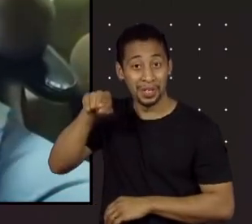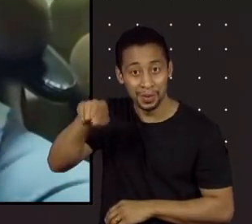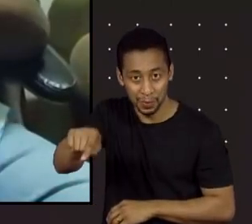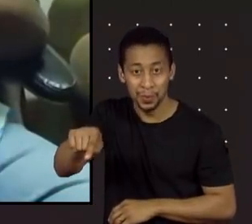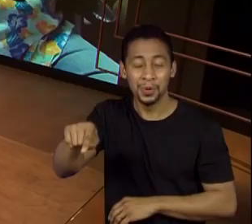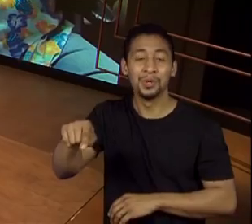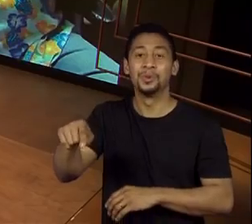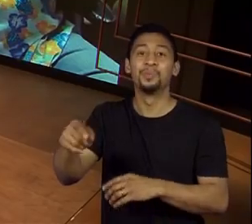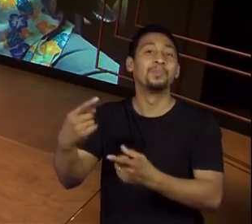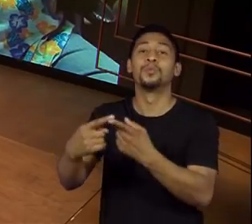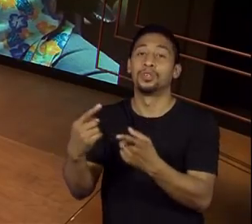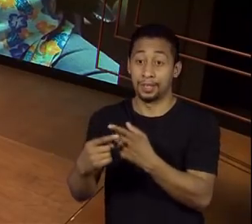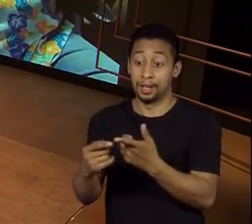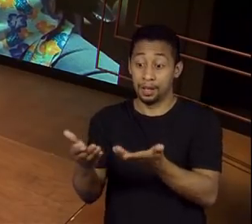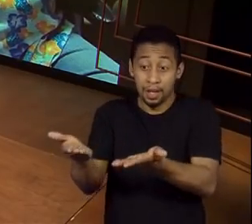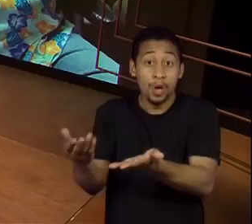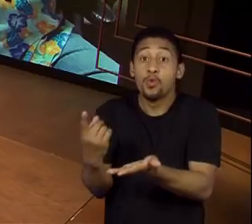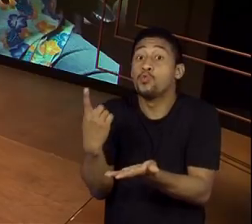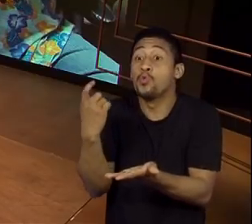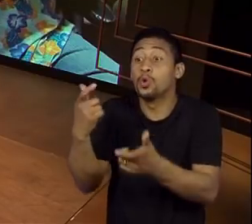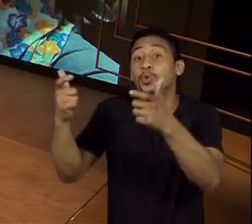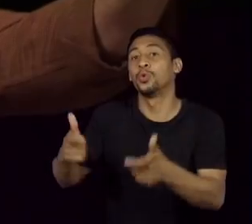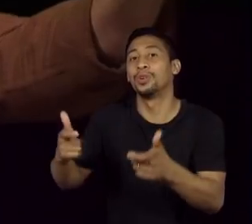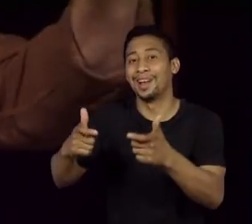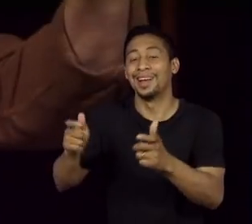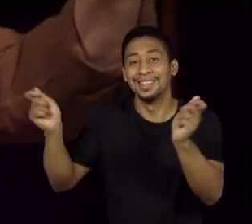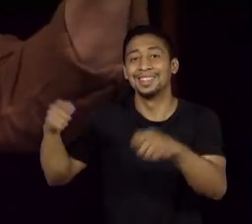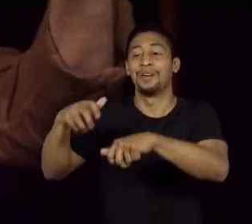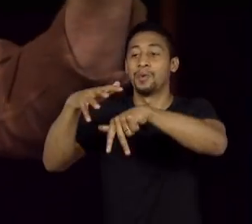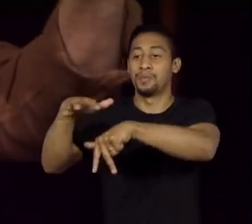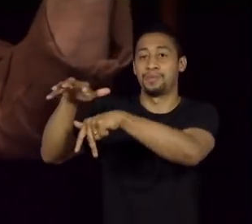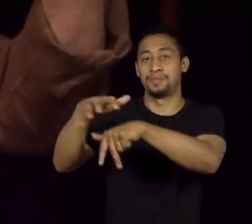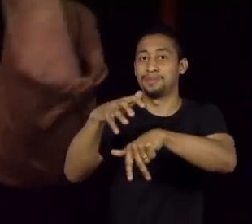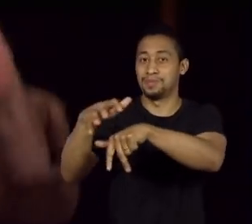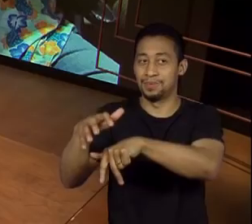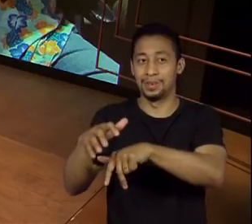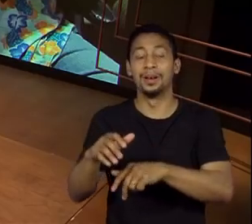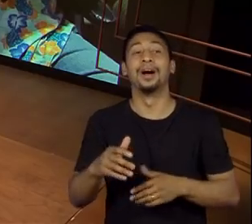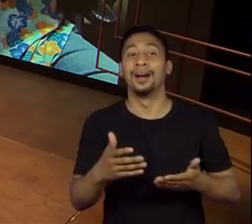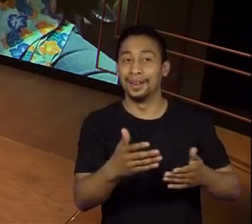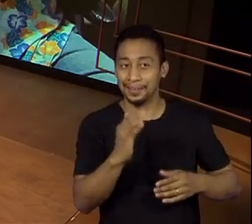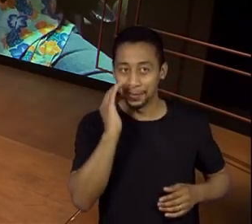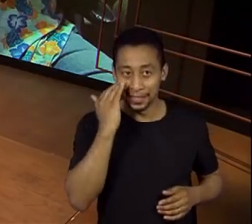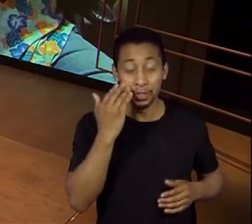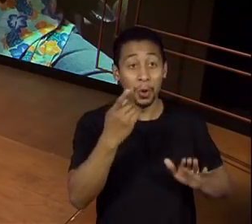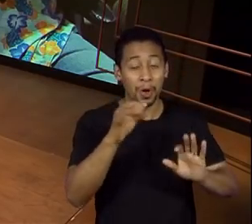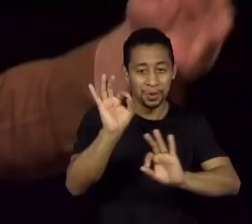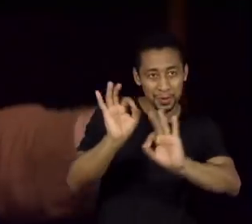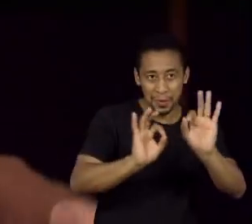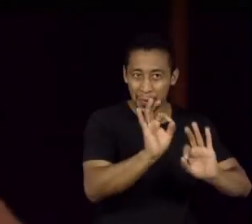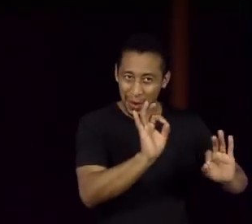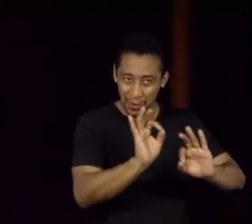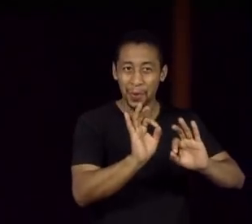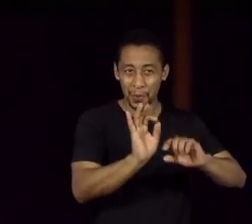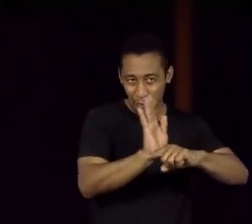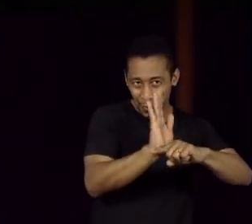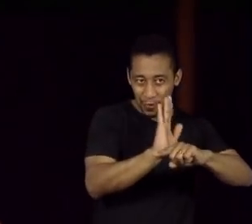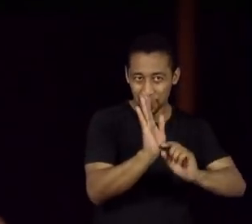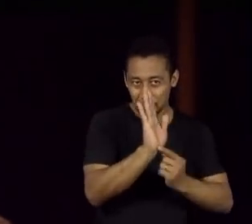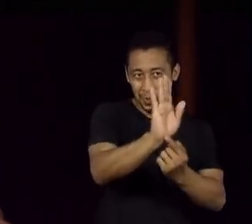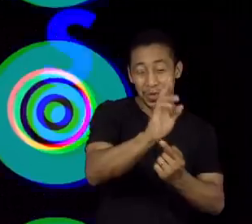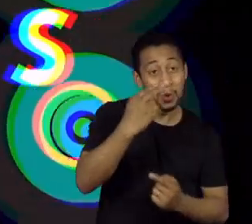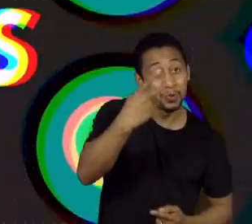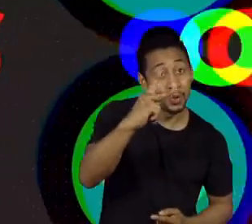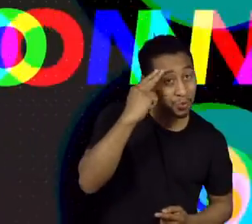aqui no Rio tinha o quartel de paraquedismo. A gente preparou uma matéria sobre esse seu sonho. Vamos dar uma